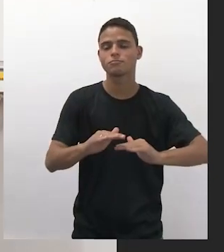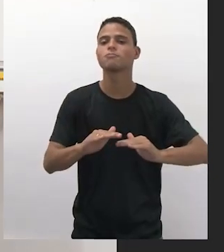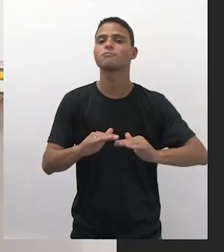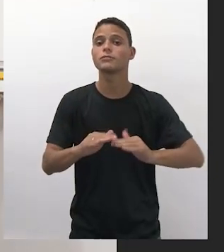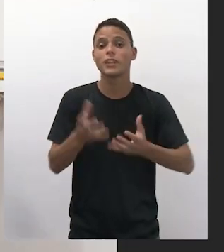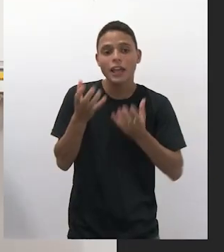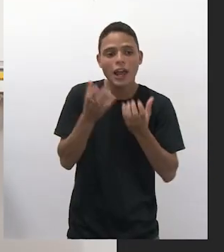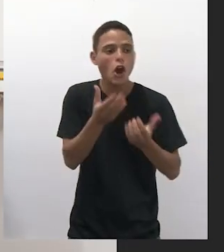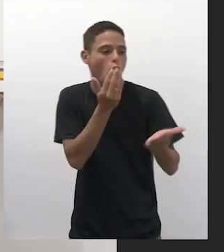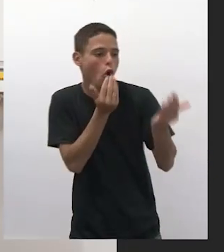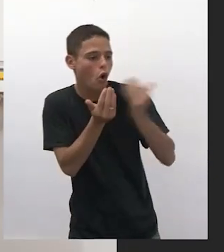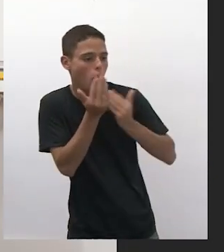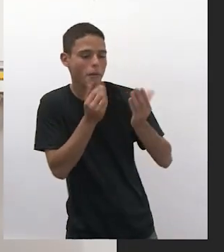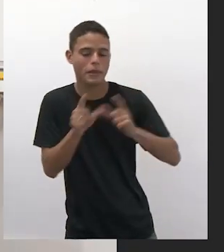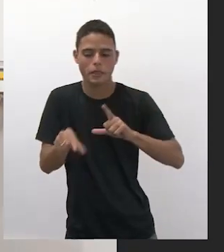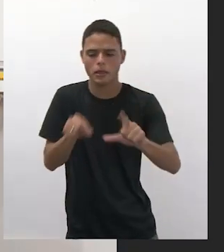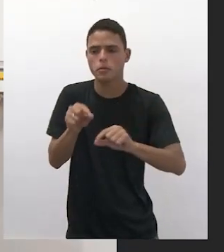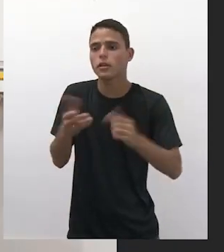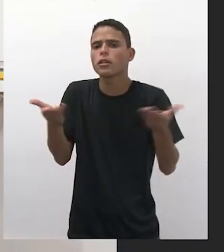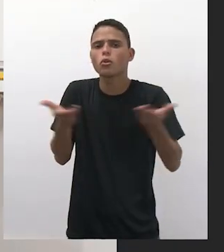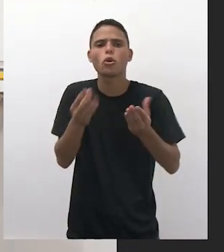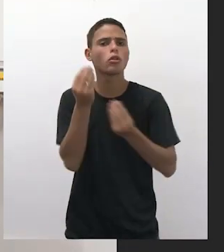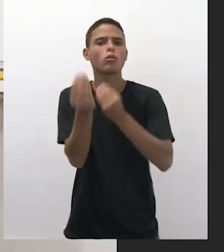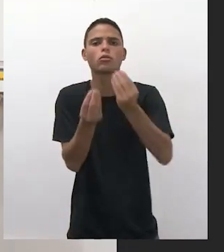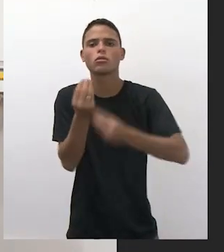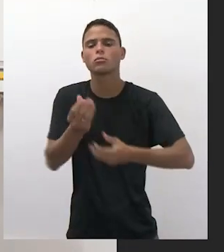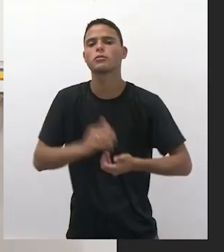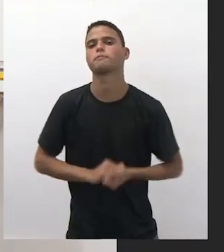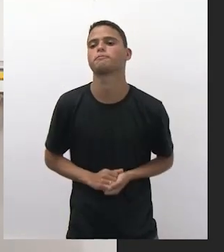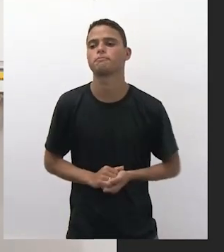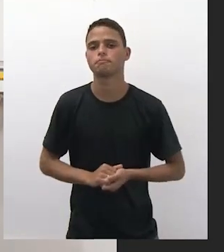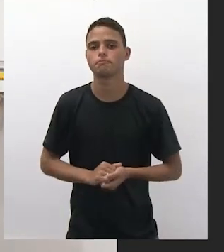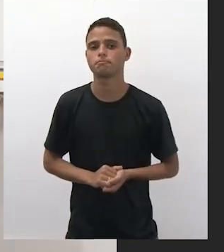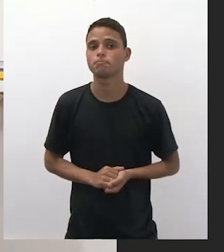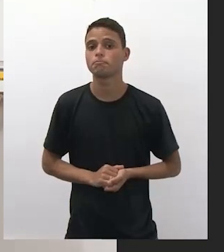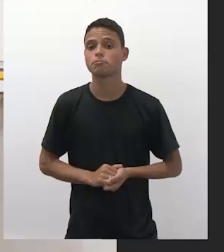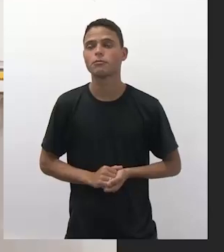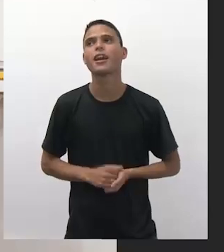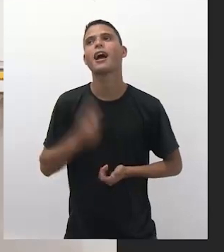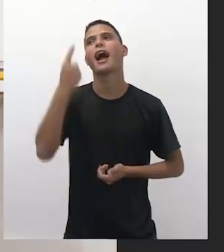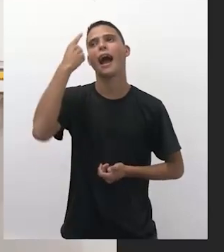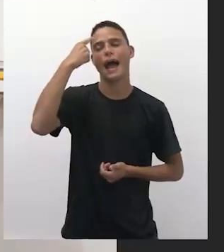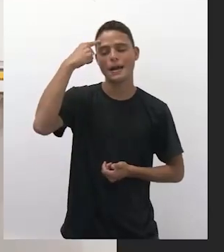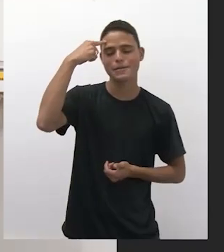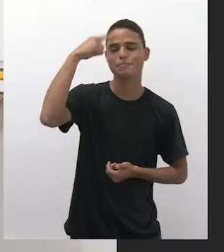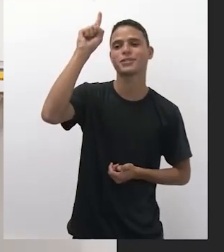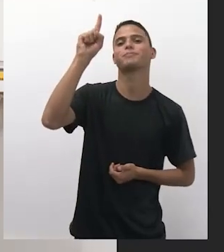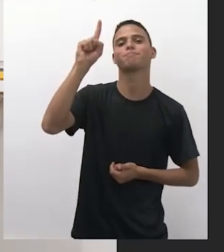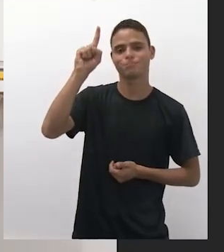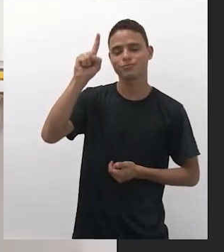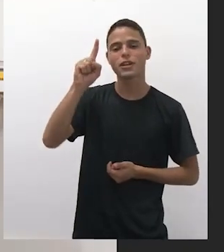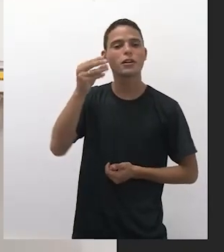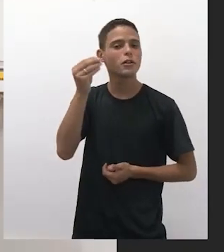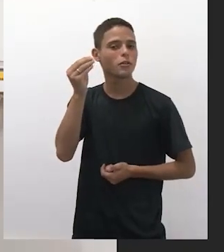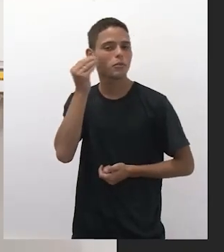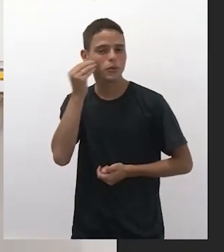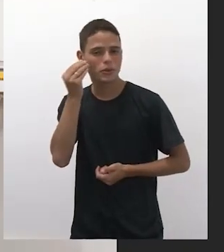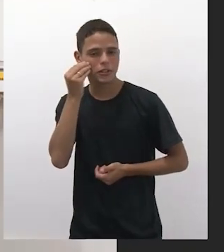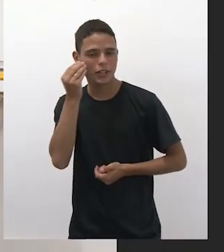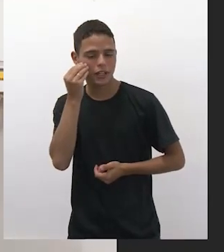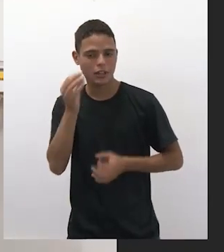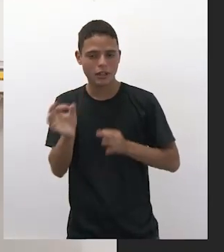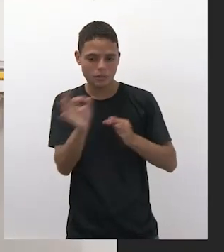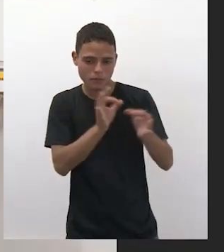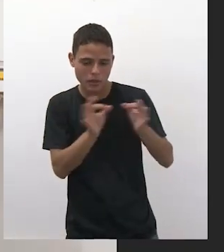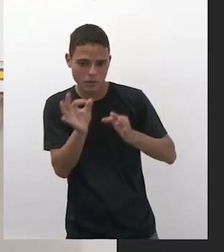eletiva. Eu falei, e agora? Como que a gente vai fazer? Vamos inventar agora uma moeda. Vamos fazer uma moeda de troca.